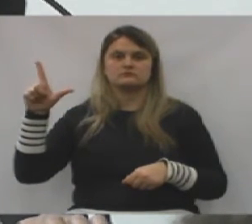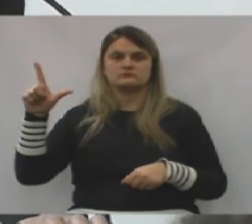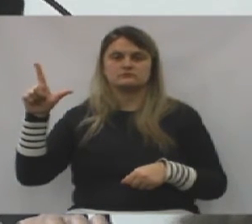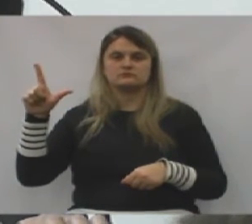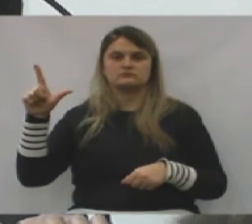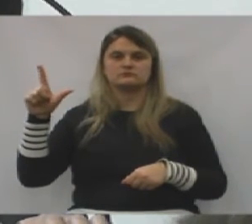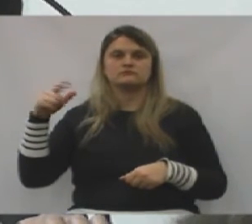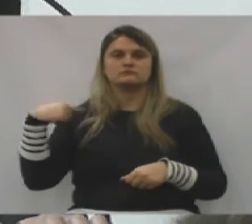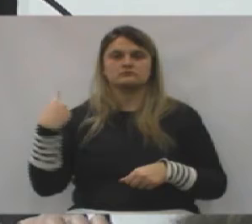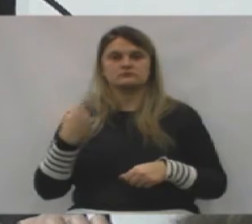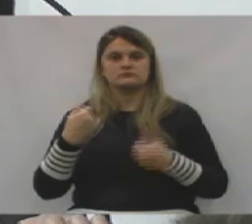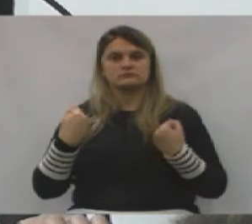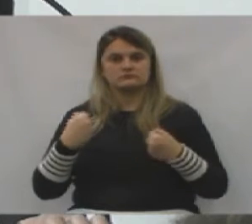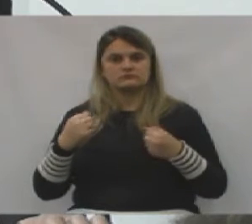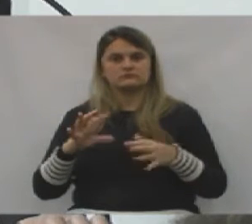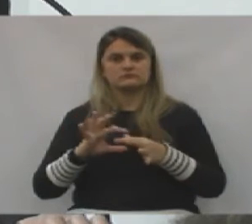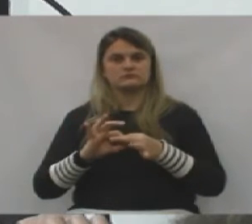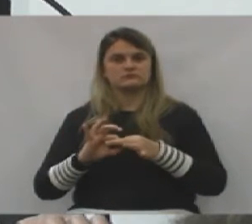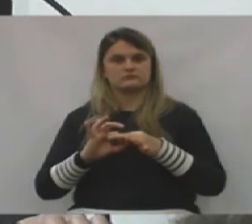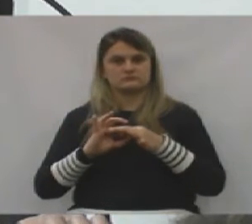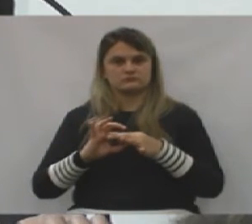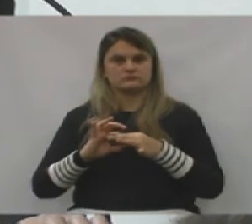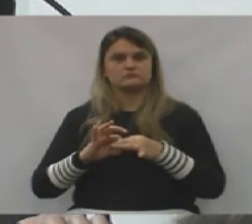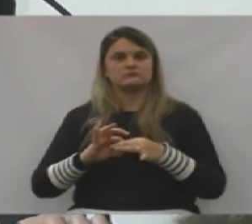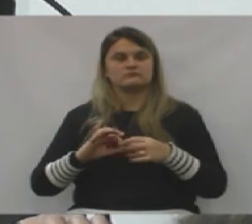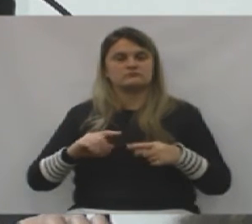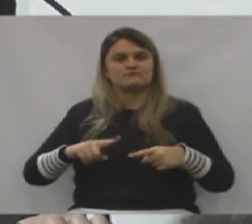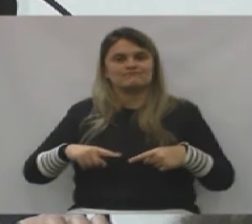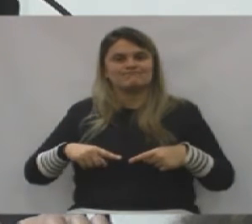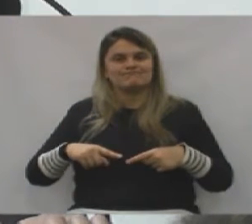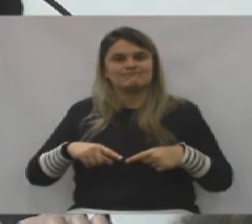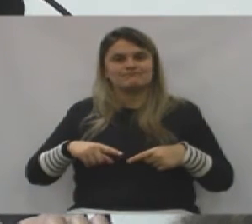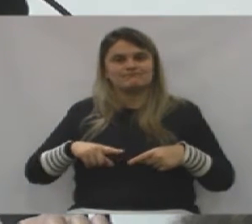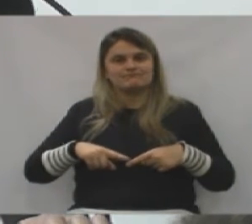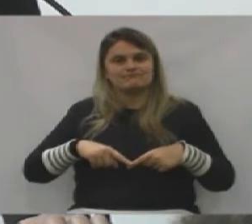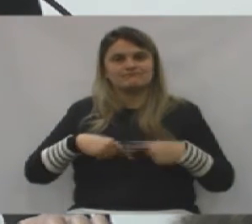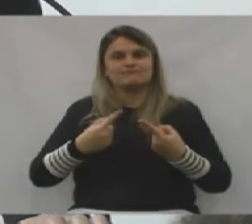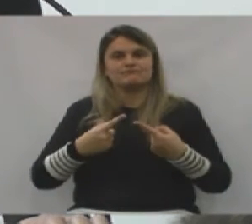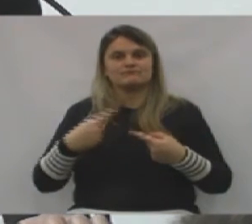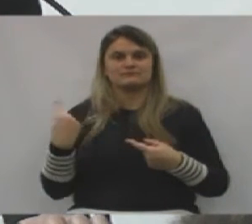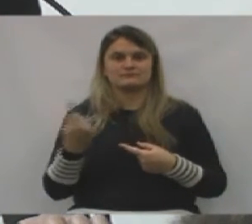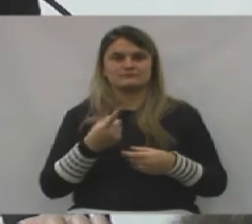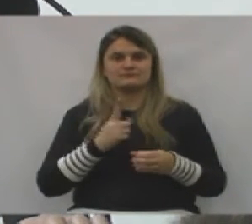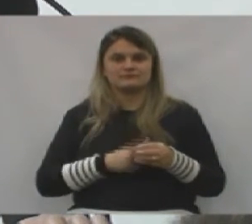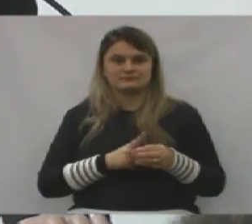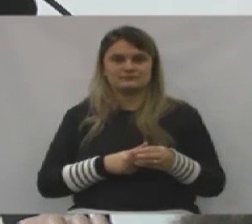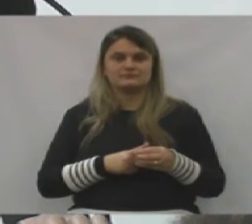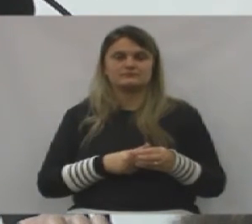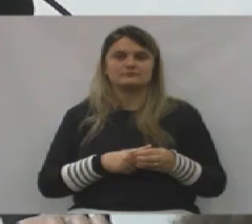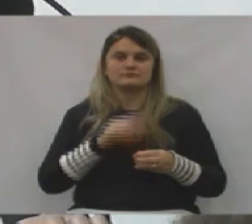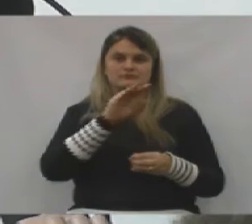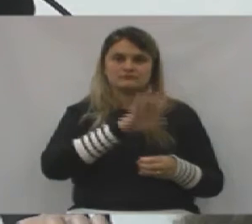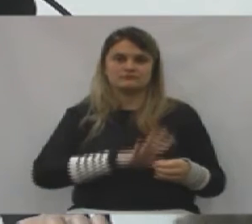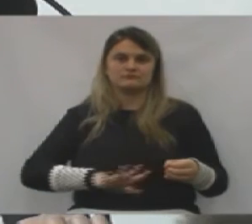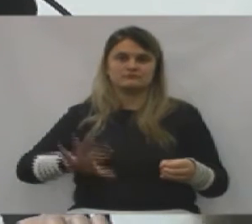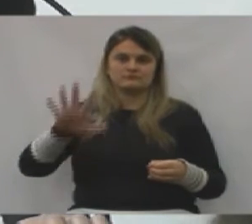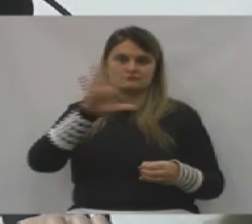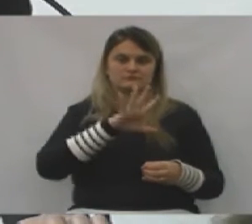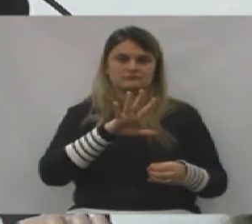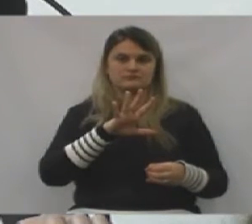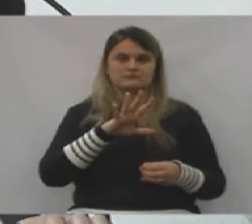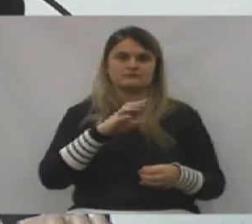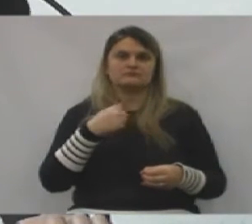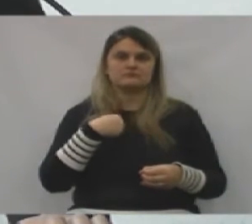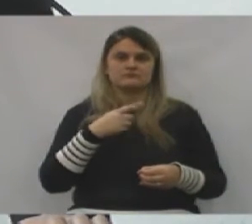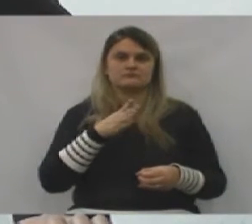porque nós precisamos fortalecer cada vez mais a nossa cidade e a nossa região. Eu estive